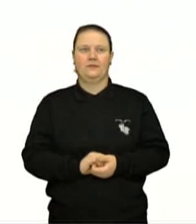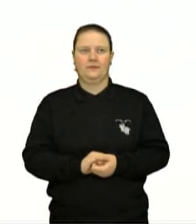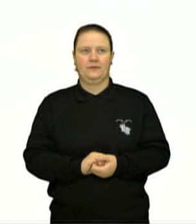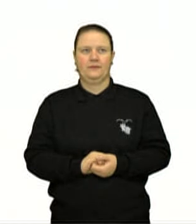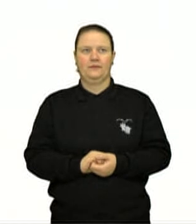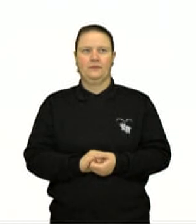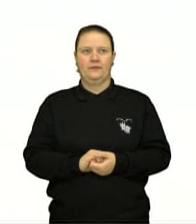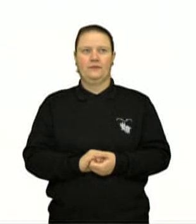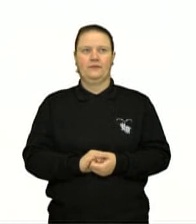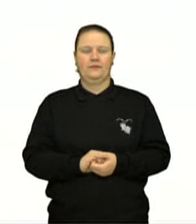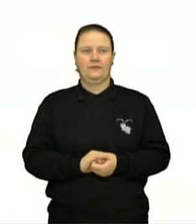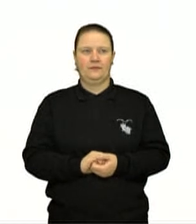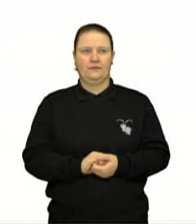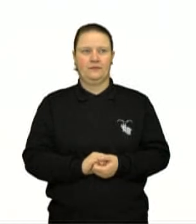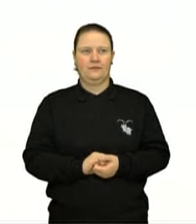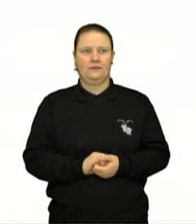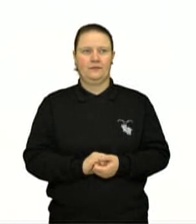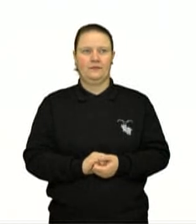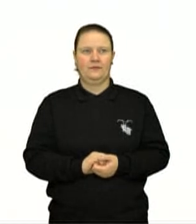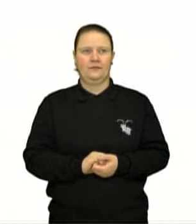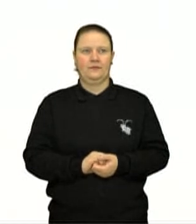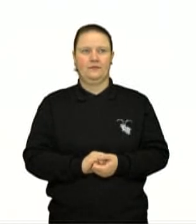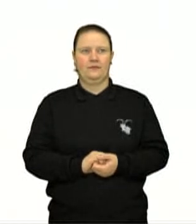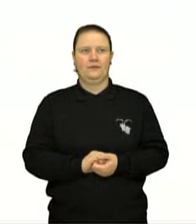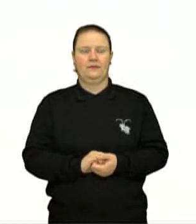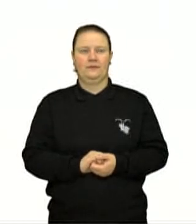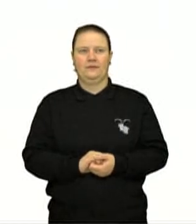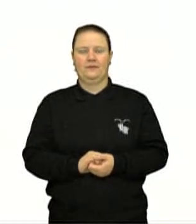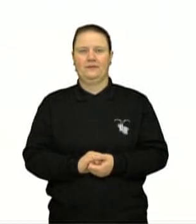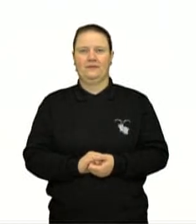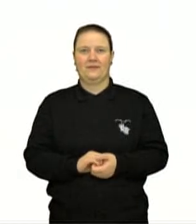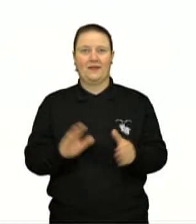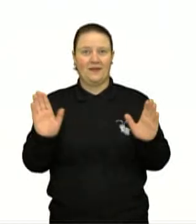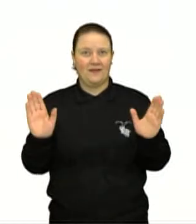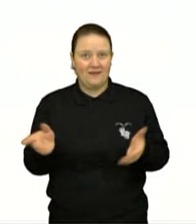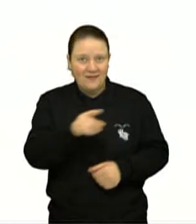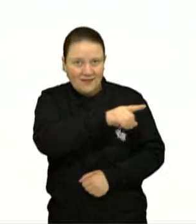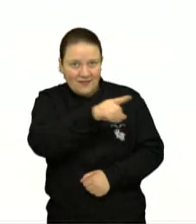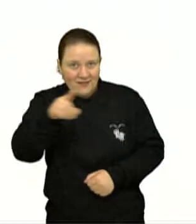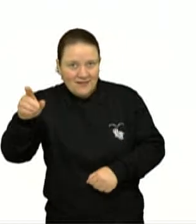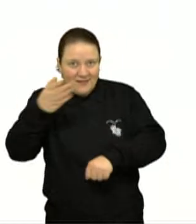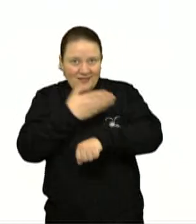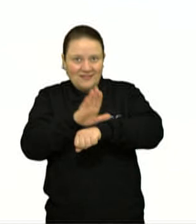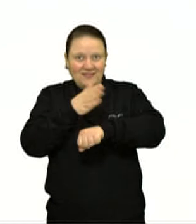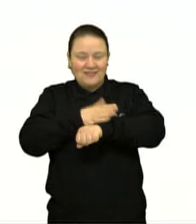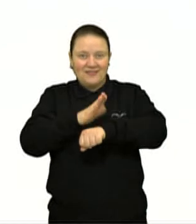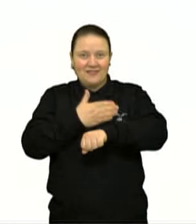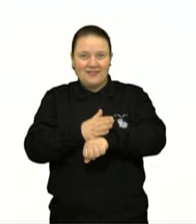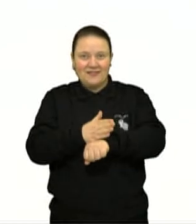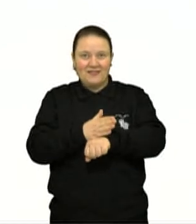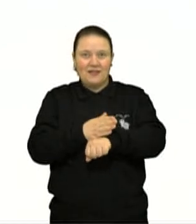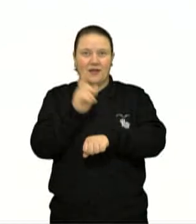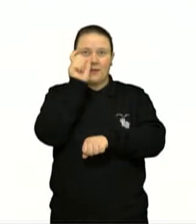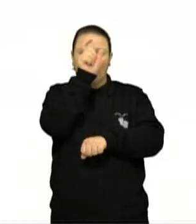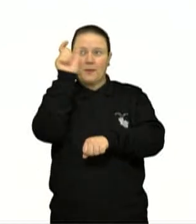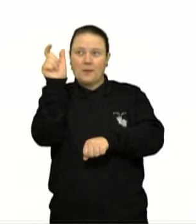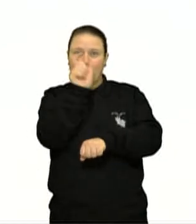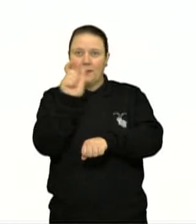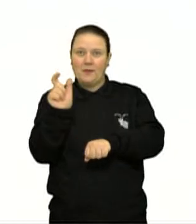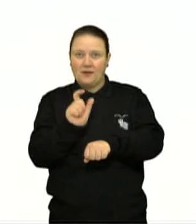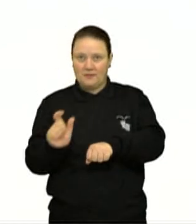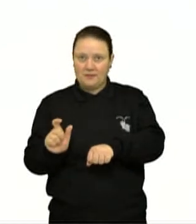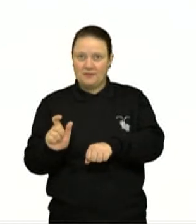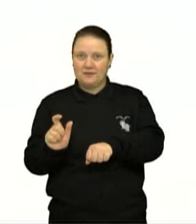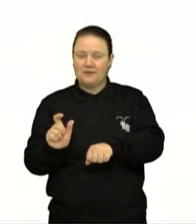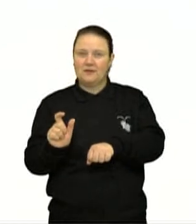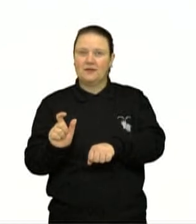voy para lá, pois voy a trabalhar em casa. Agora é com vocês. Preencham os espaços em branco com